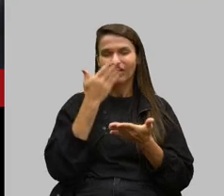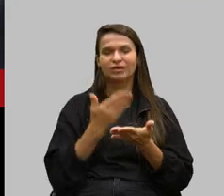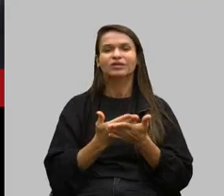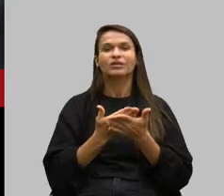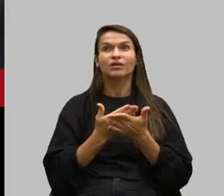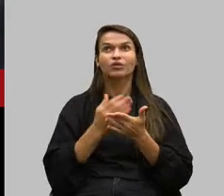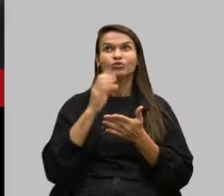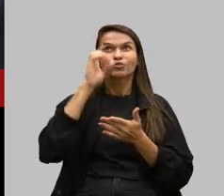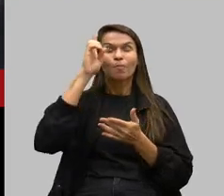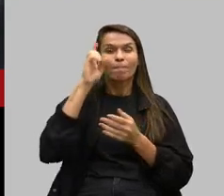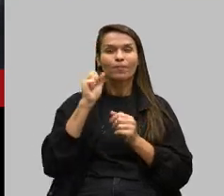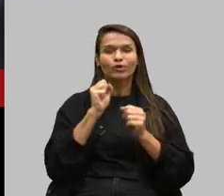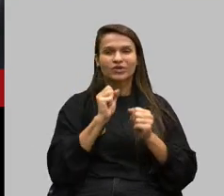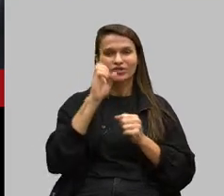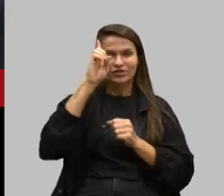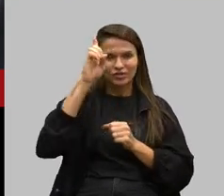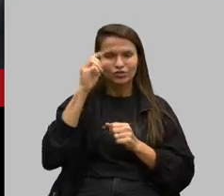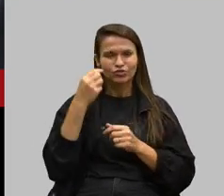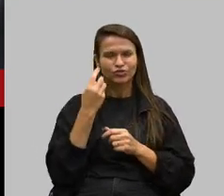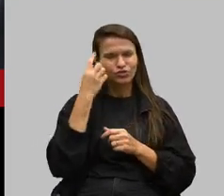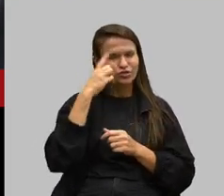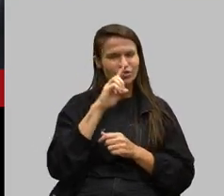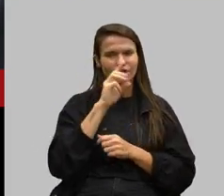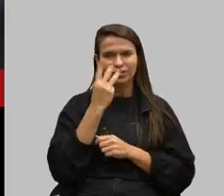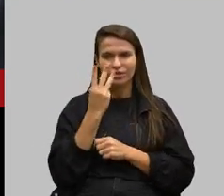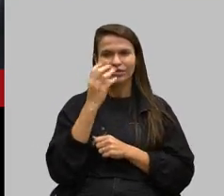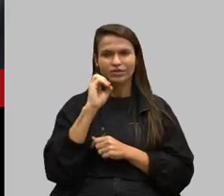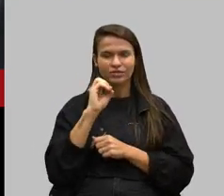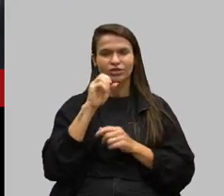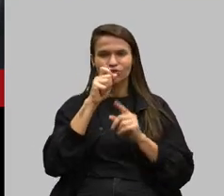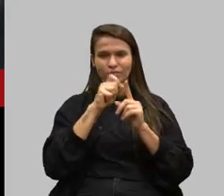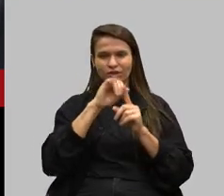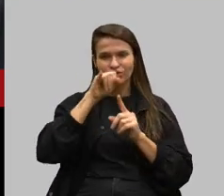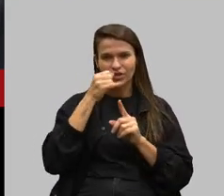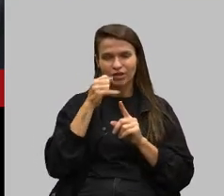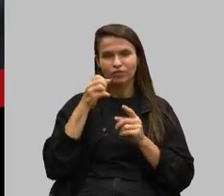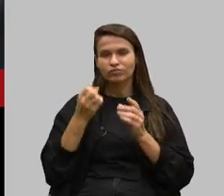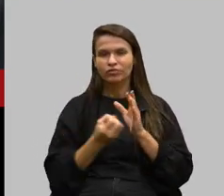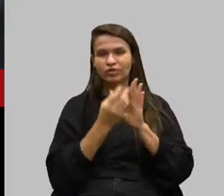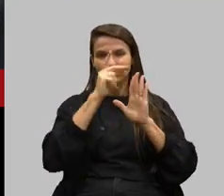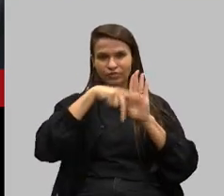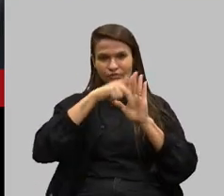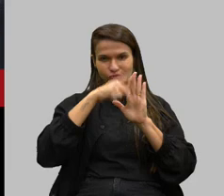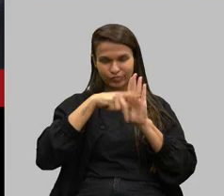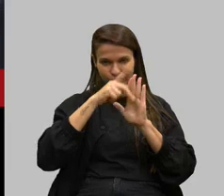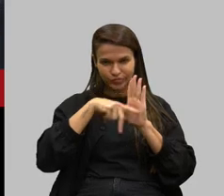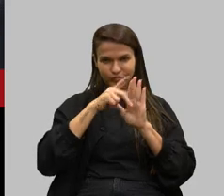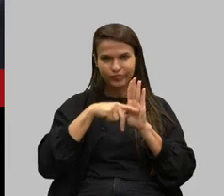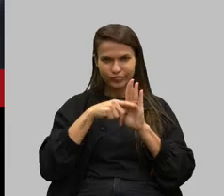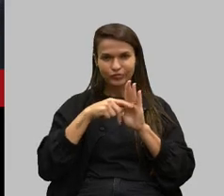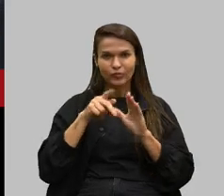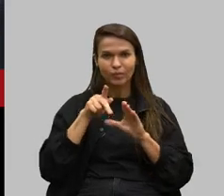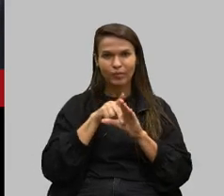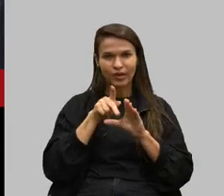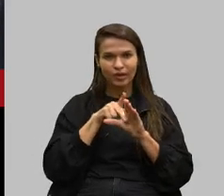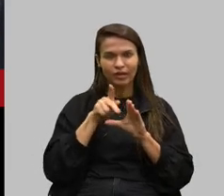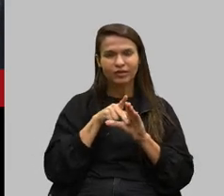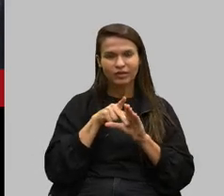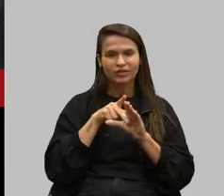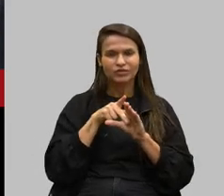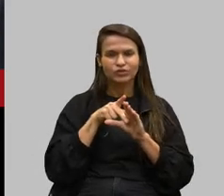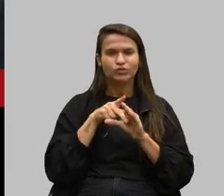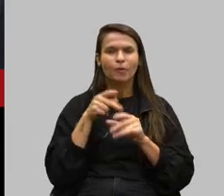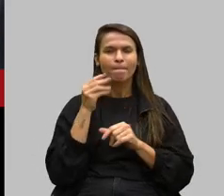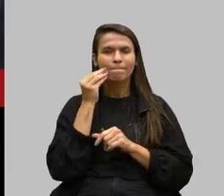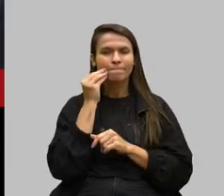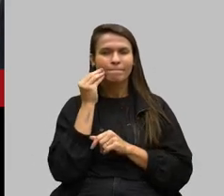Deus no dia 30 de janeiro que nós lançamos O programa né o ampliação teste do pezinho nasceu uma criança em Divinópolis com